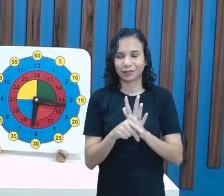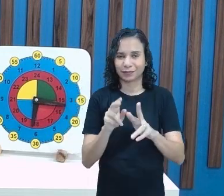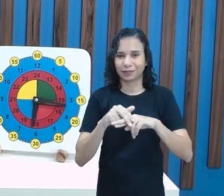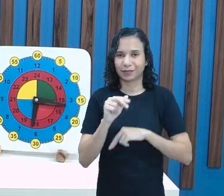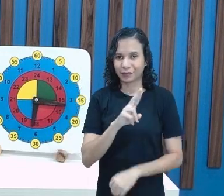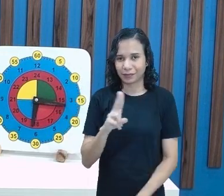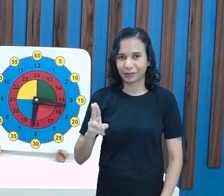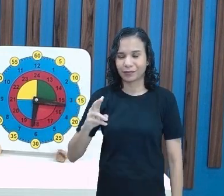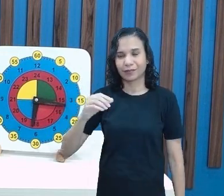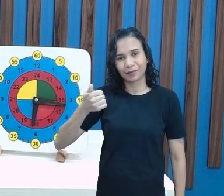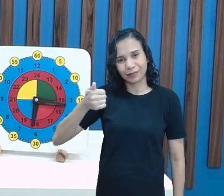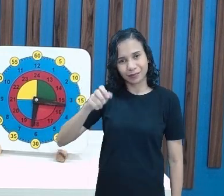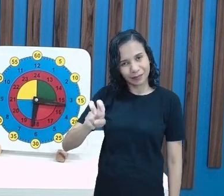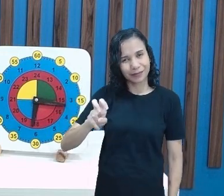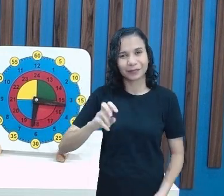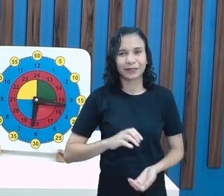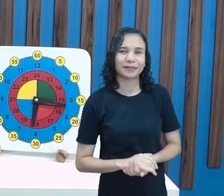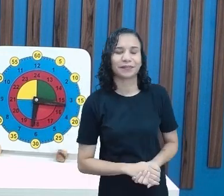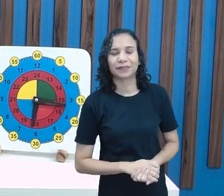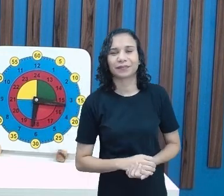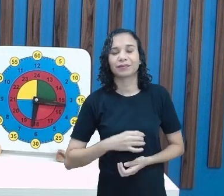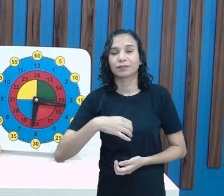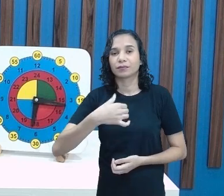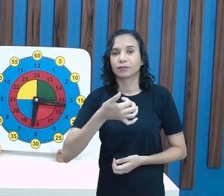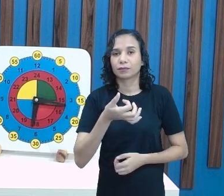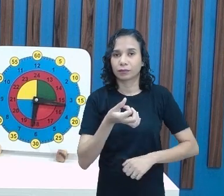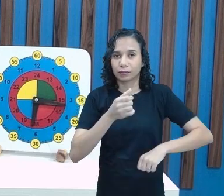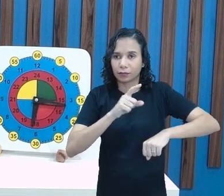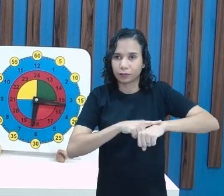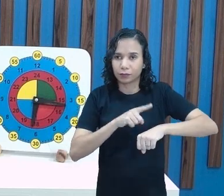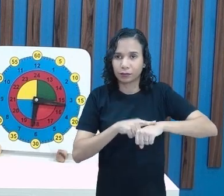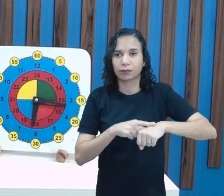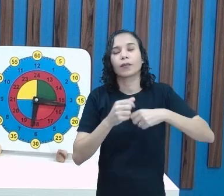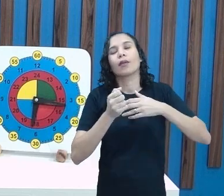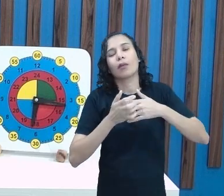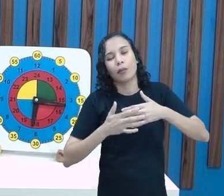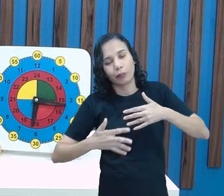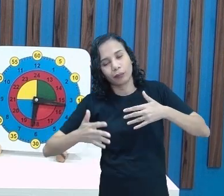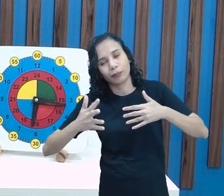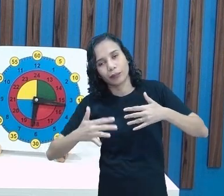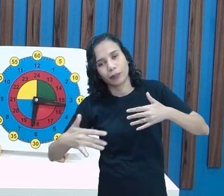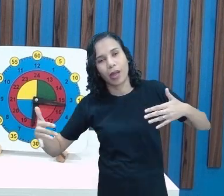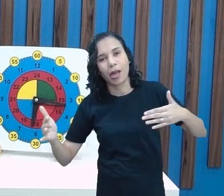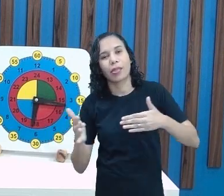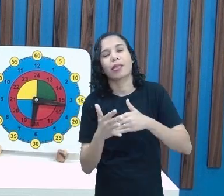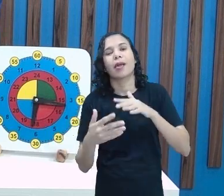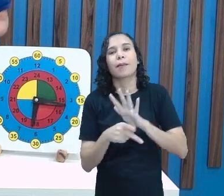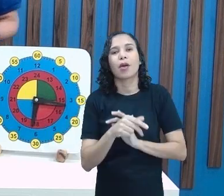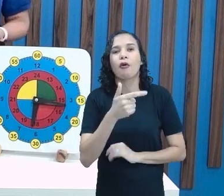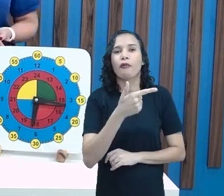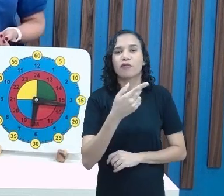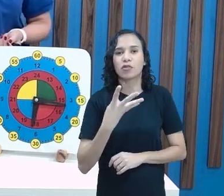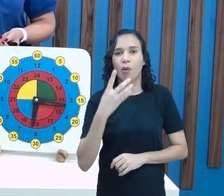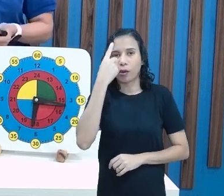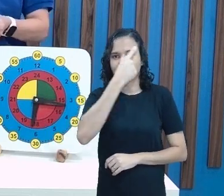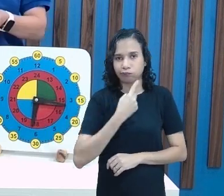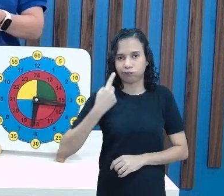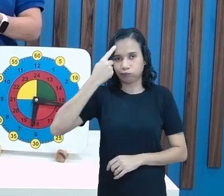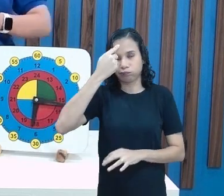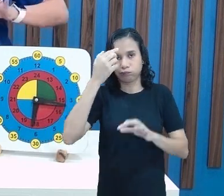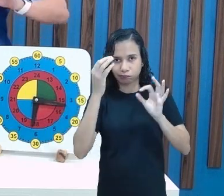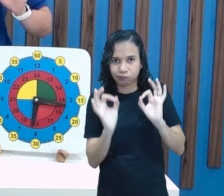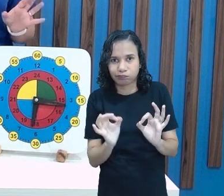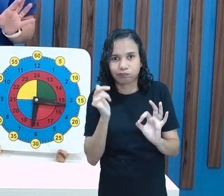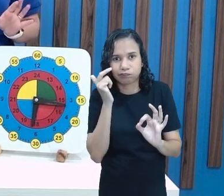gente chama 15 horas. 16 horas e assim até chegar em 24 horas.